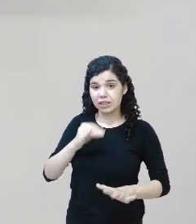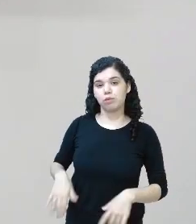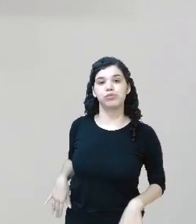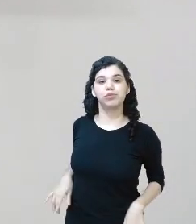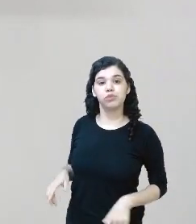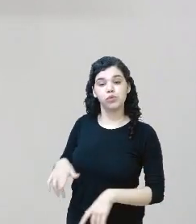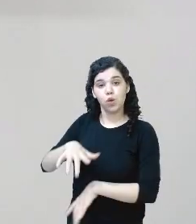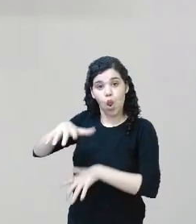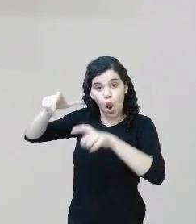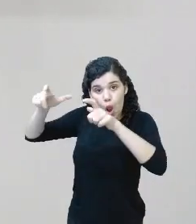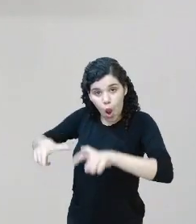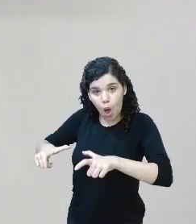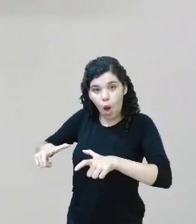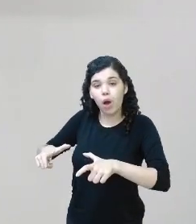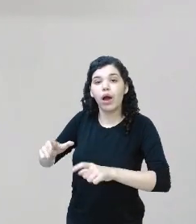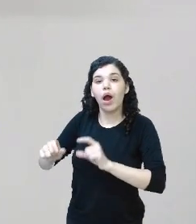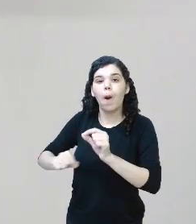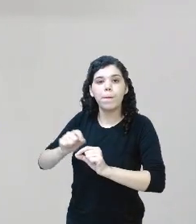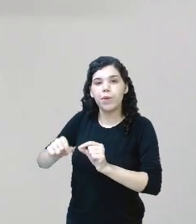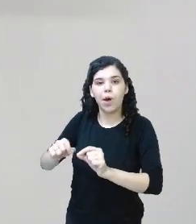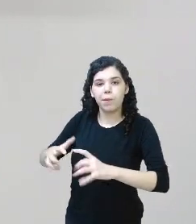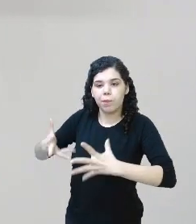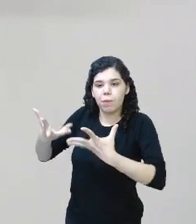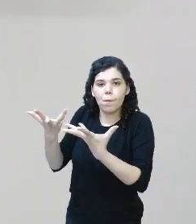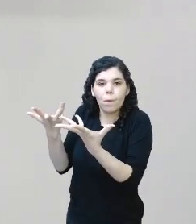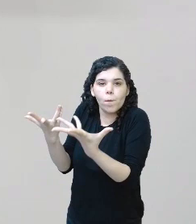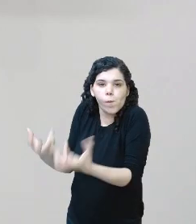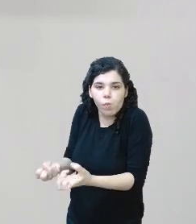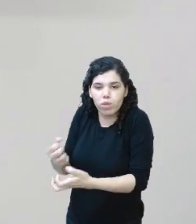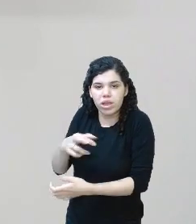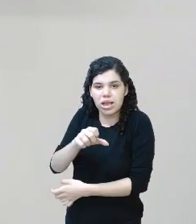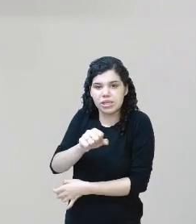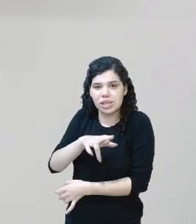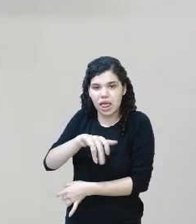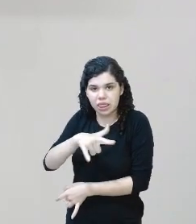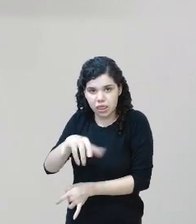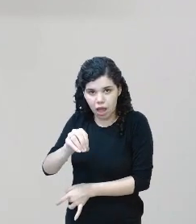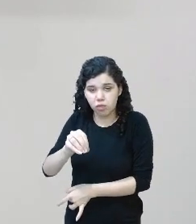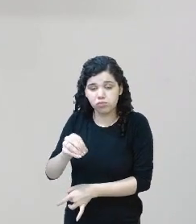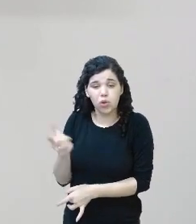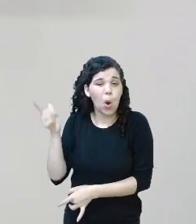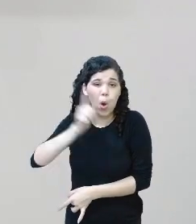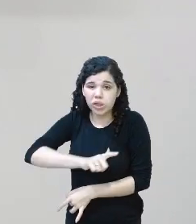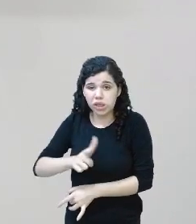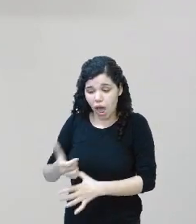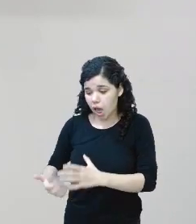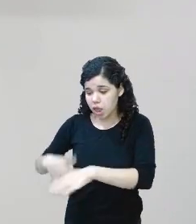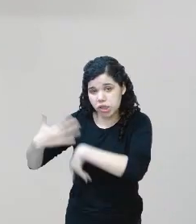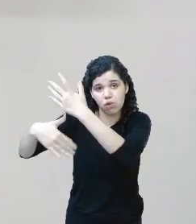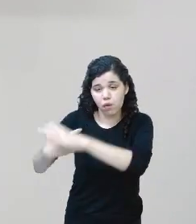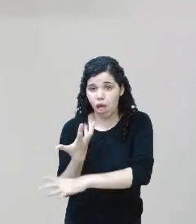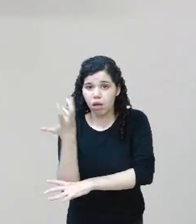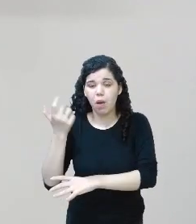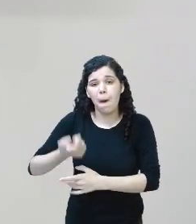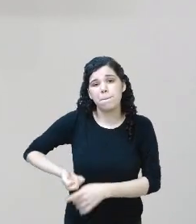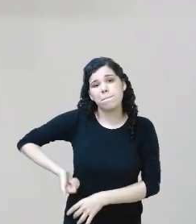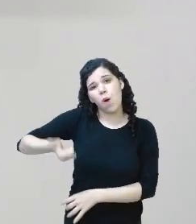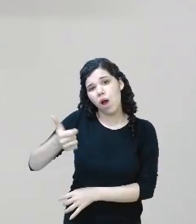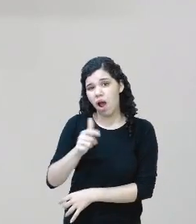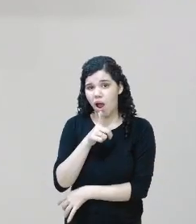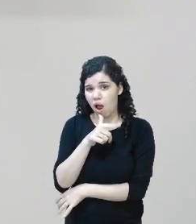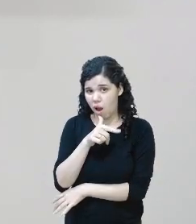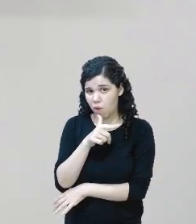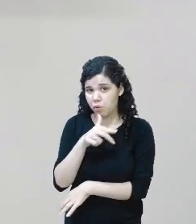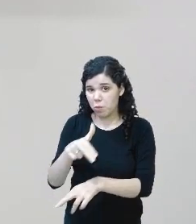por exemplo, a gente vê que nem toda a vegetação consegue se adequar. Por quê? Porque tem pouca água.